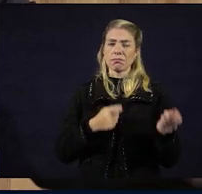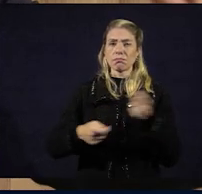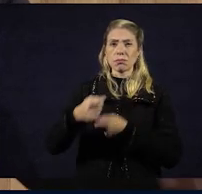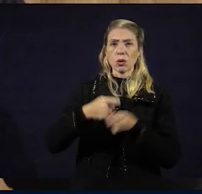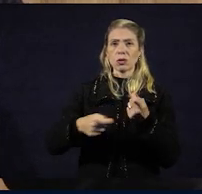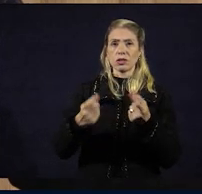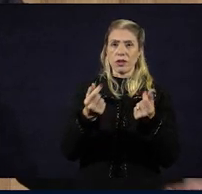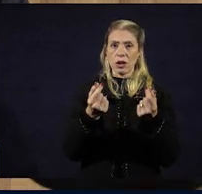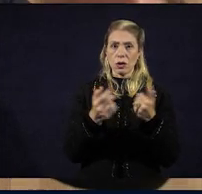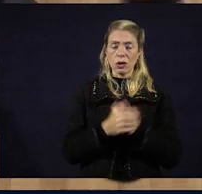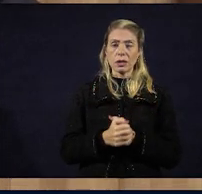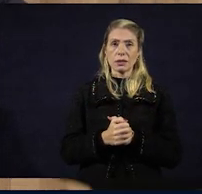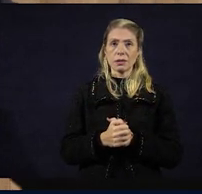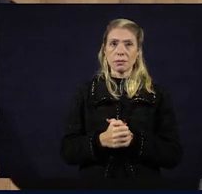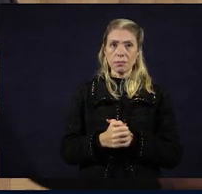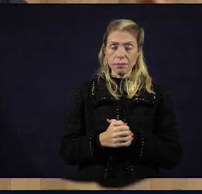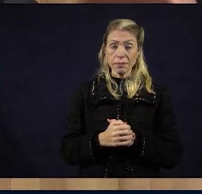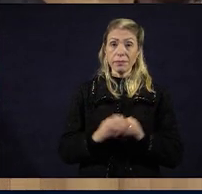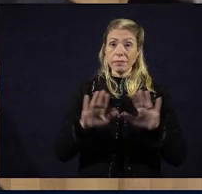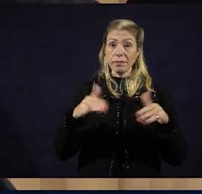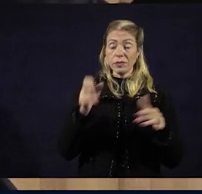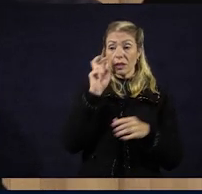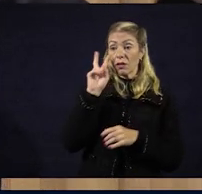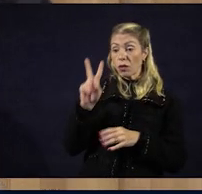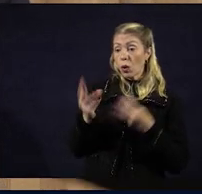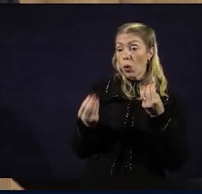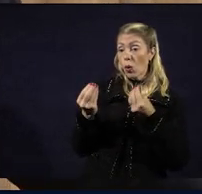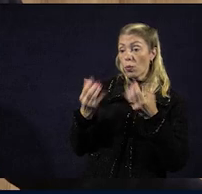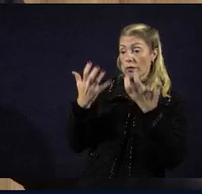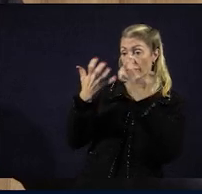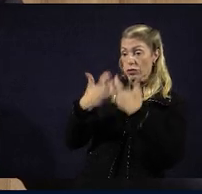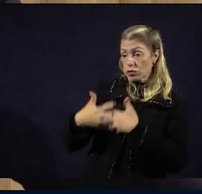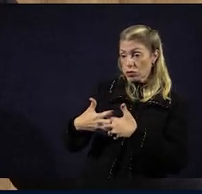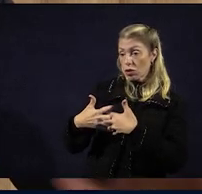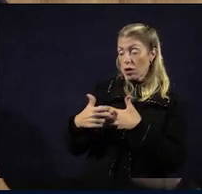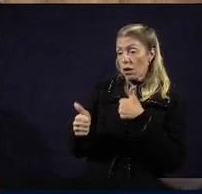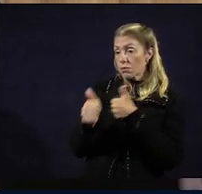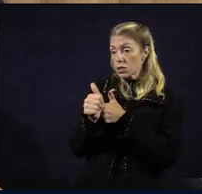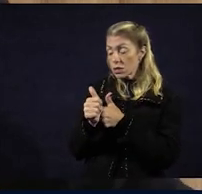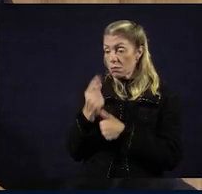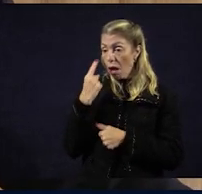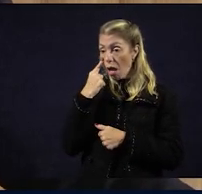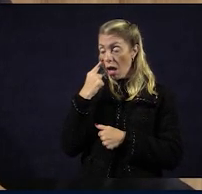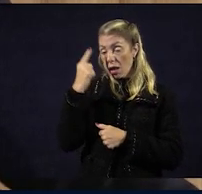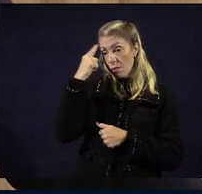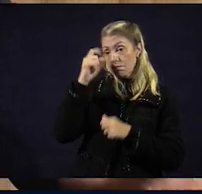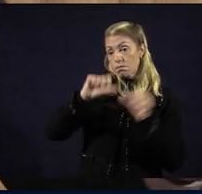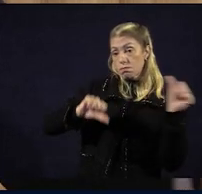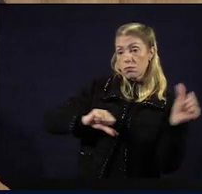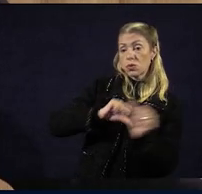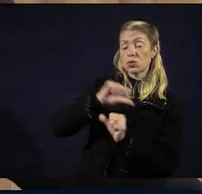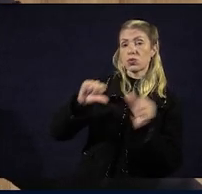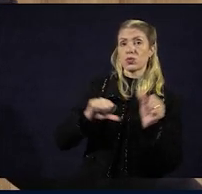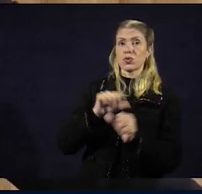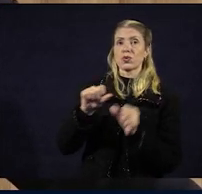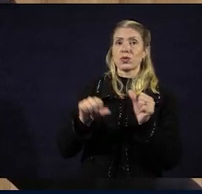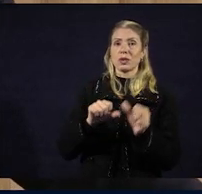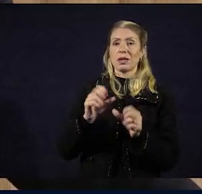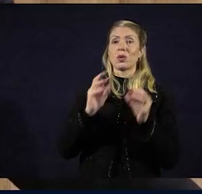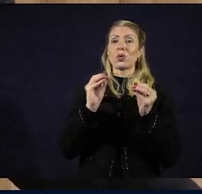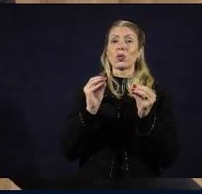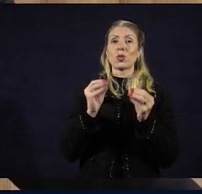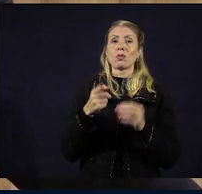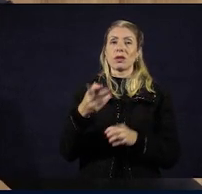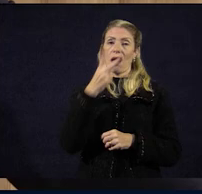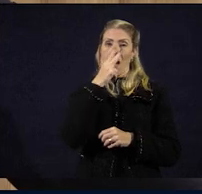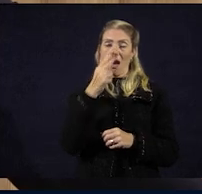quando ele vê como funciona aproxima do maninho muda muitas vezes a visão que ele tem